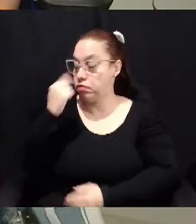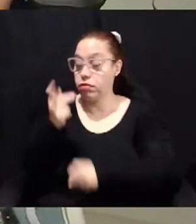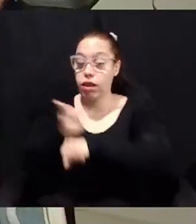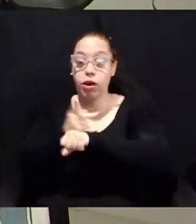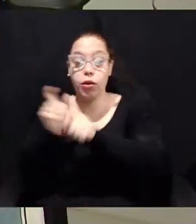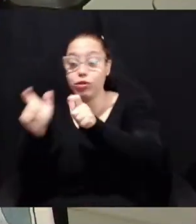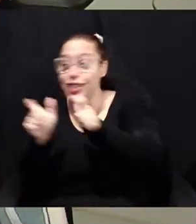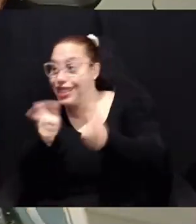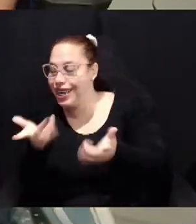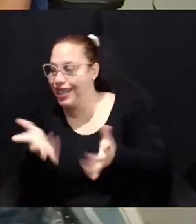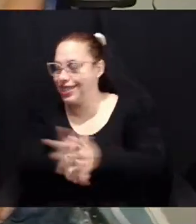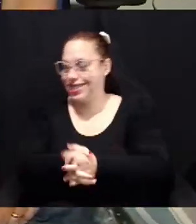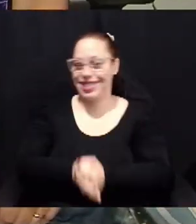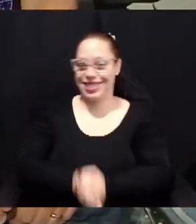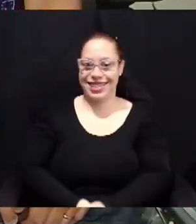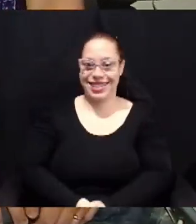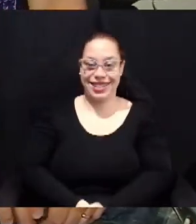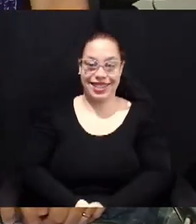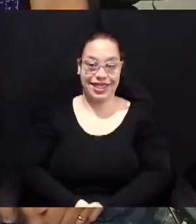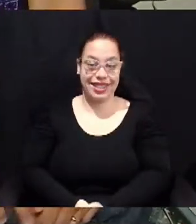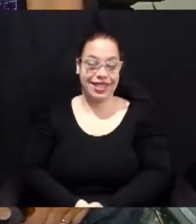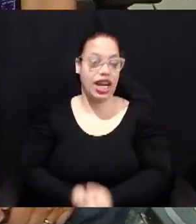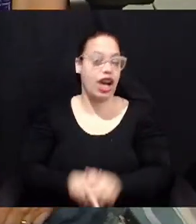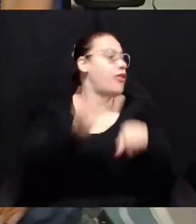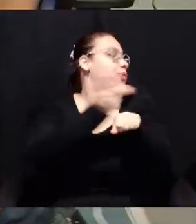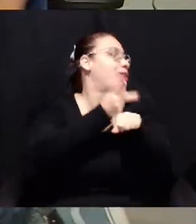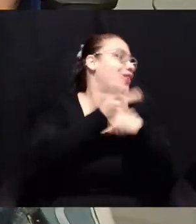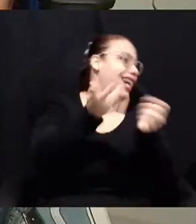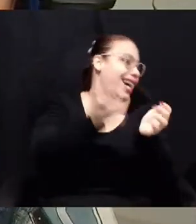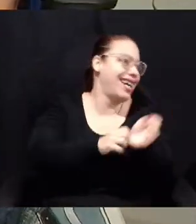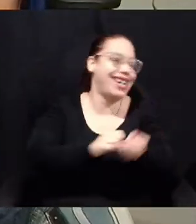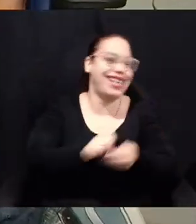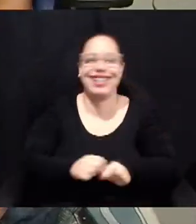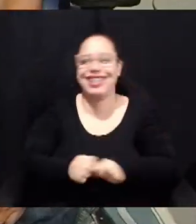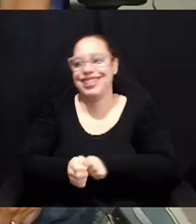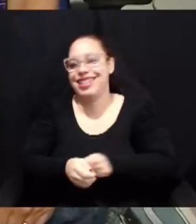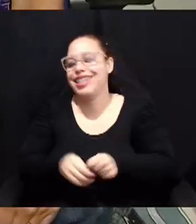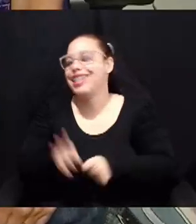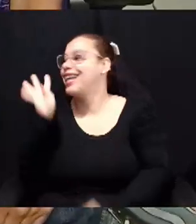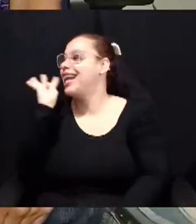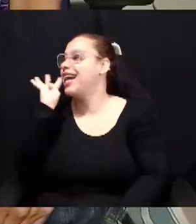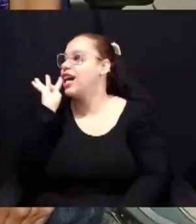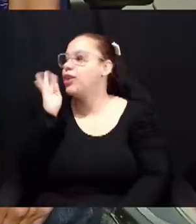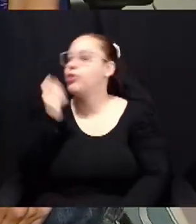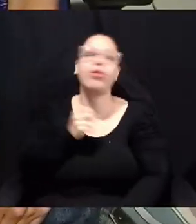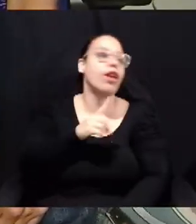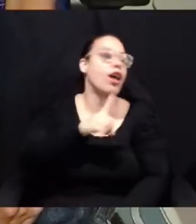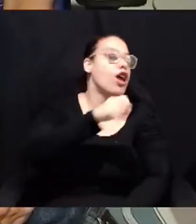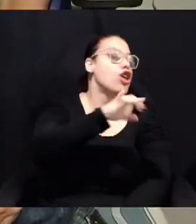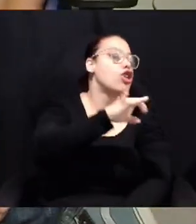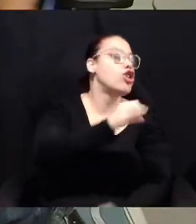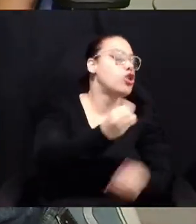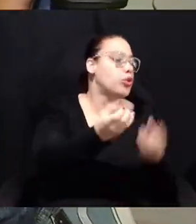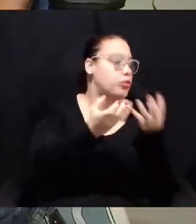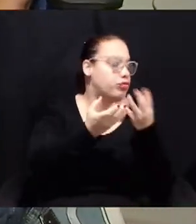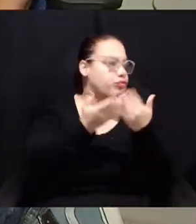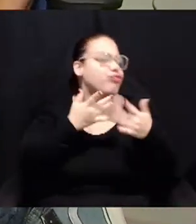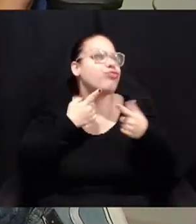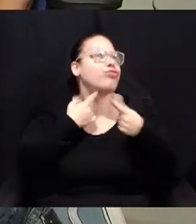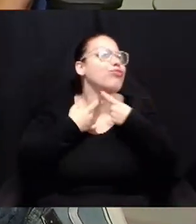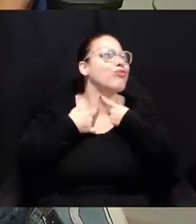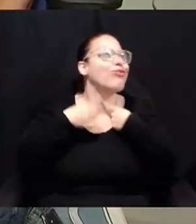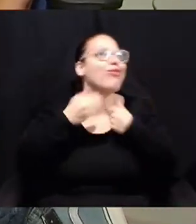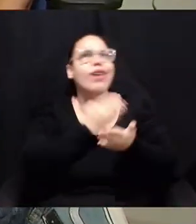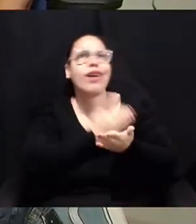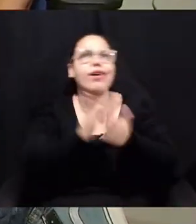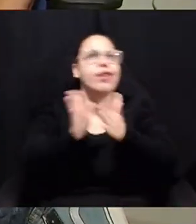vou, a hora que a gente acabar aqui, eu já vou procurar. Que legal. Eu digo, então, pra quem tem vontade de começar a produzir